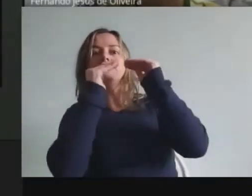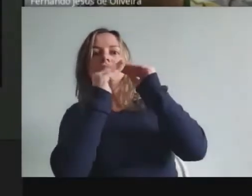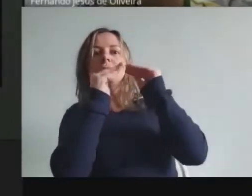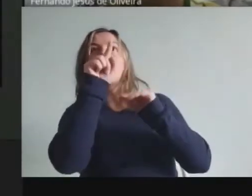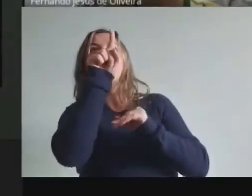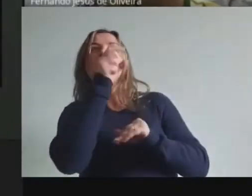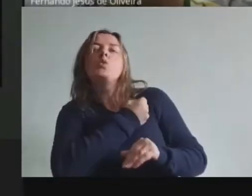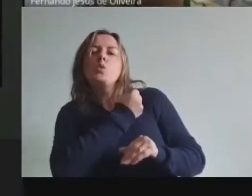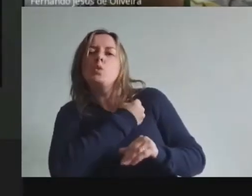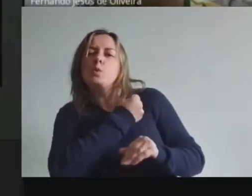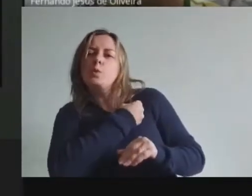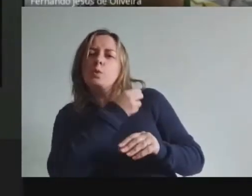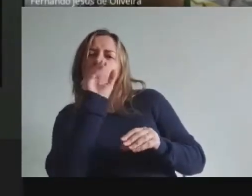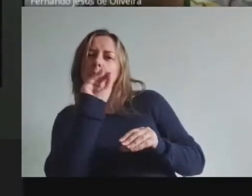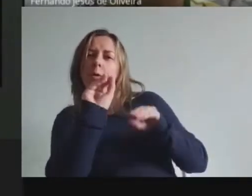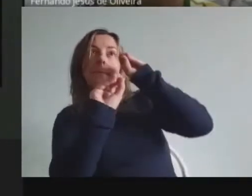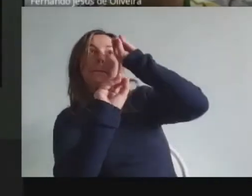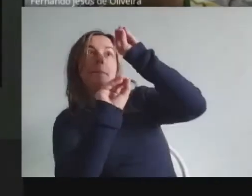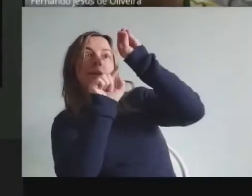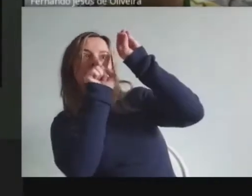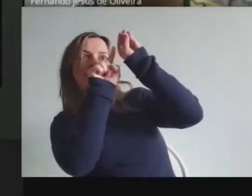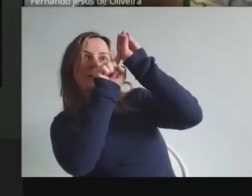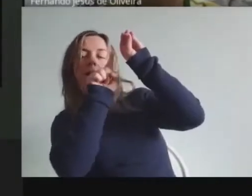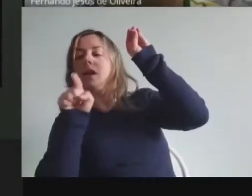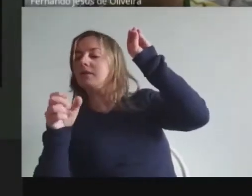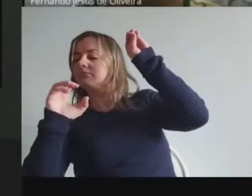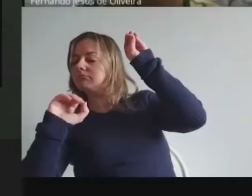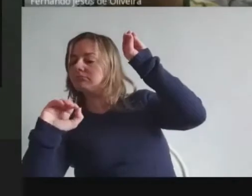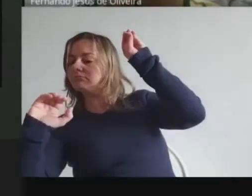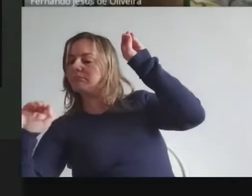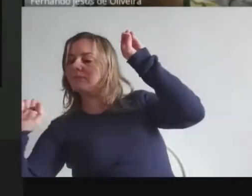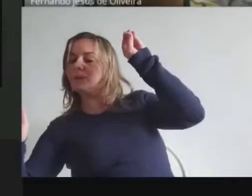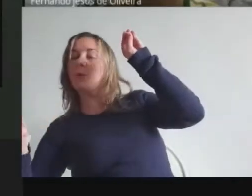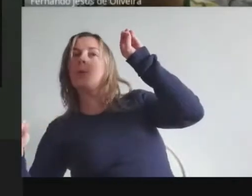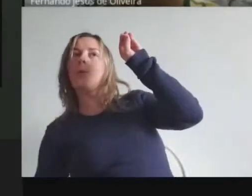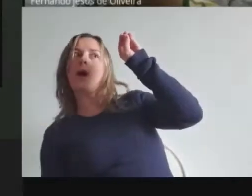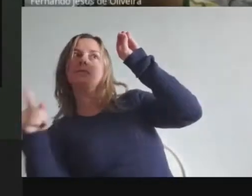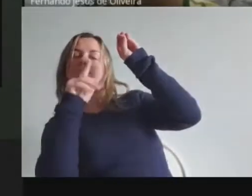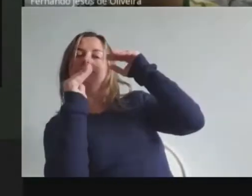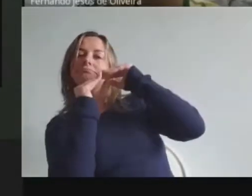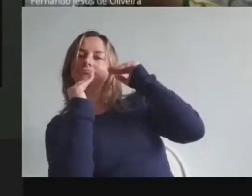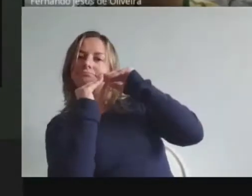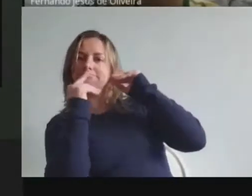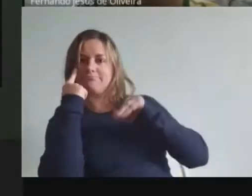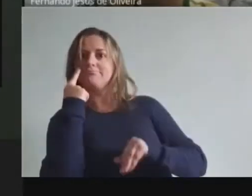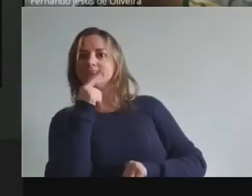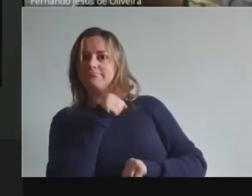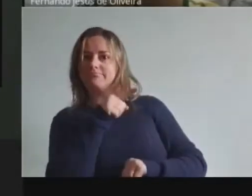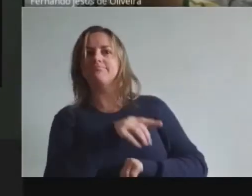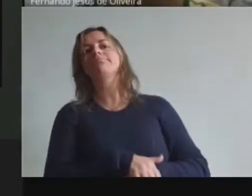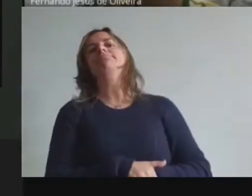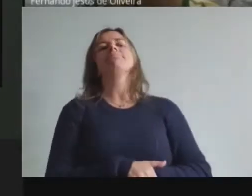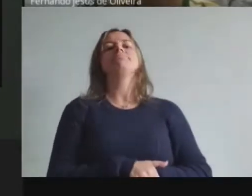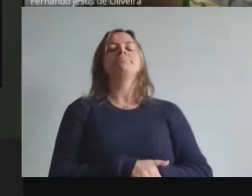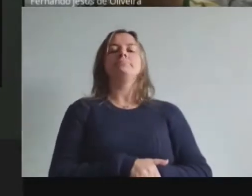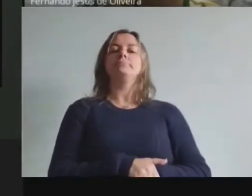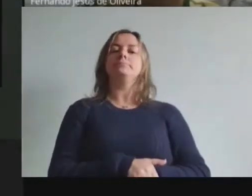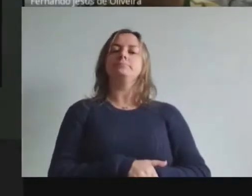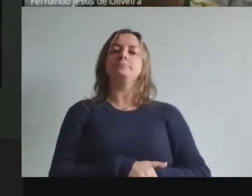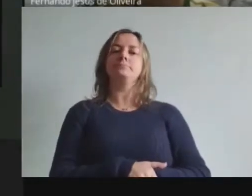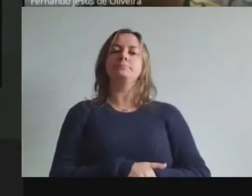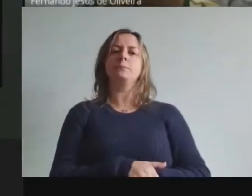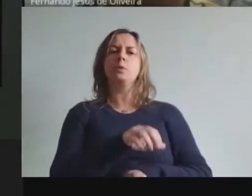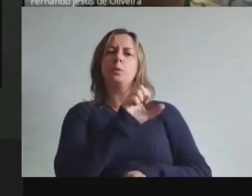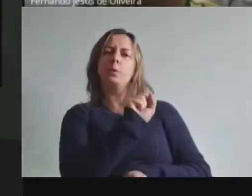vezes 10 à sexta é 7 vezes 1 milhão, 7 milhões. 7 com 6 zeros. 8 vezes 10